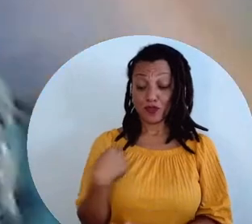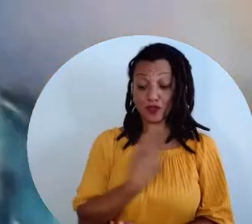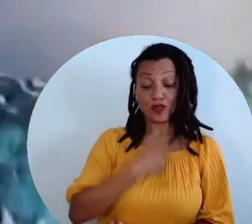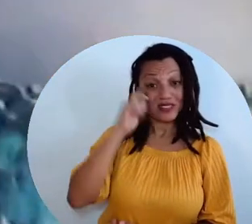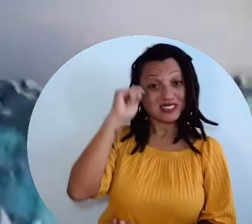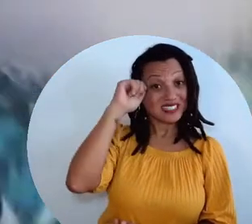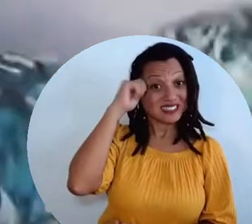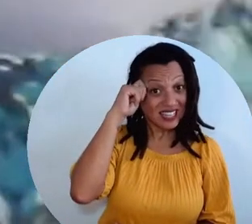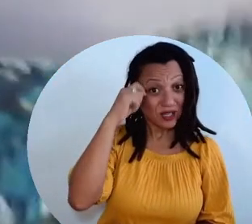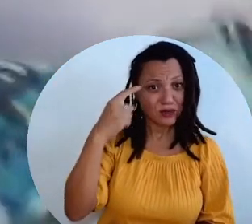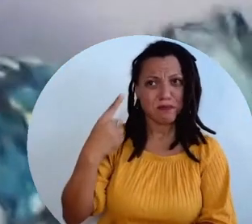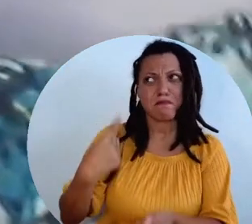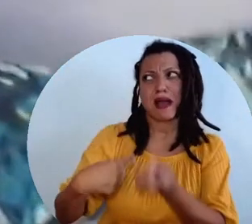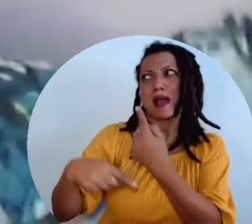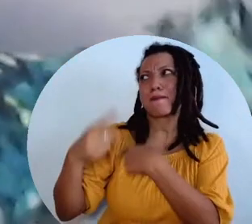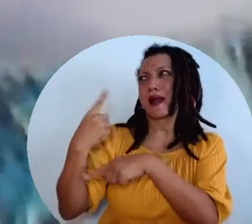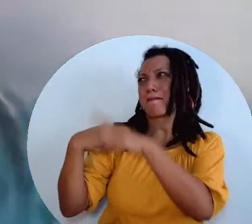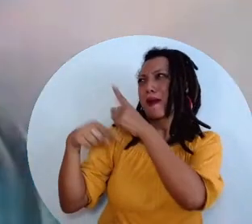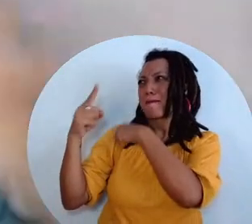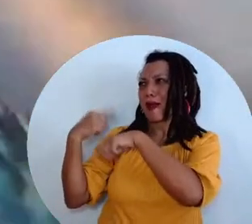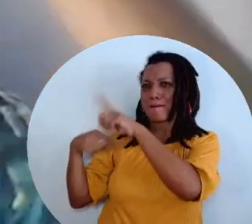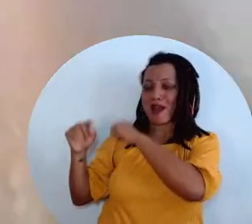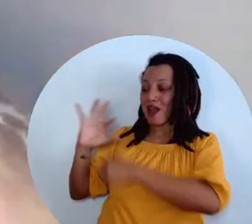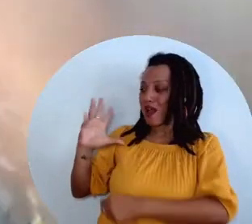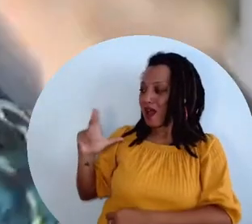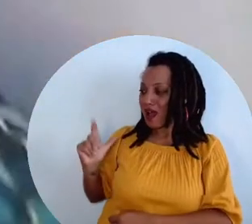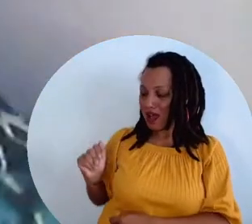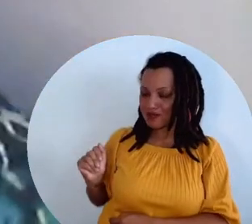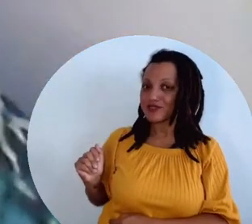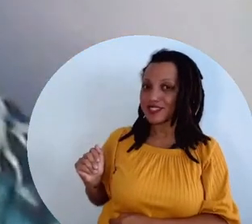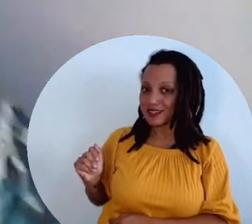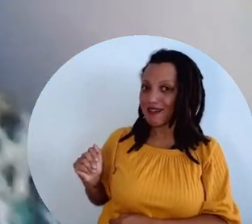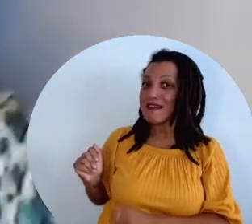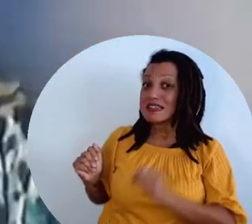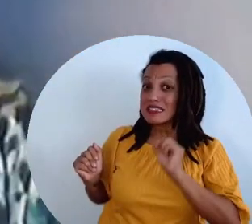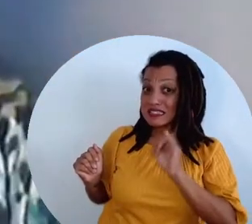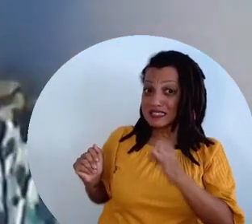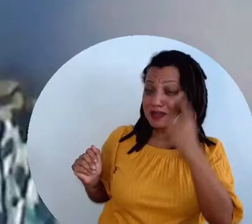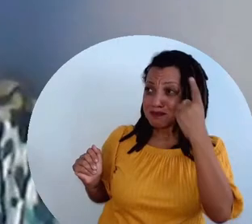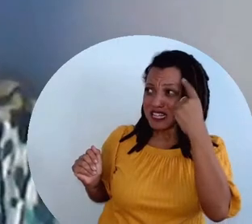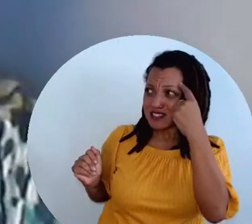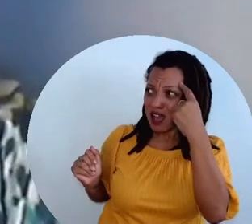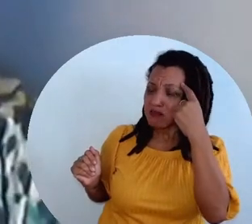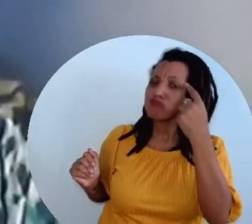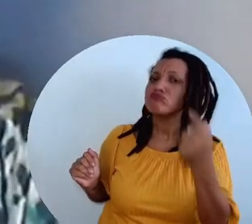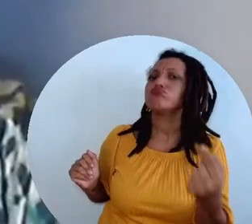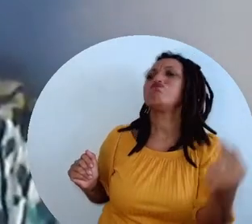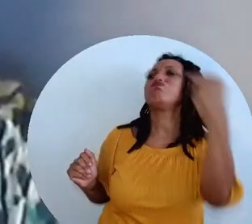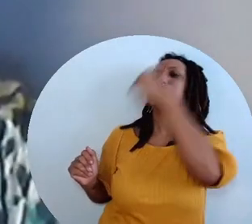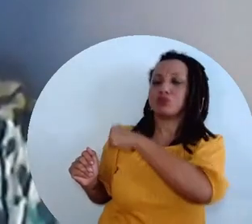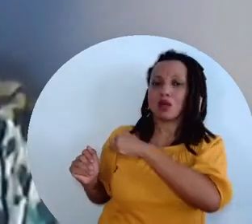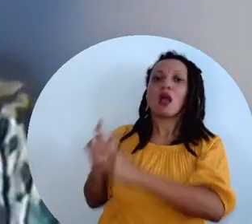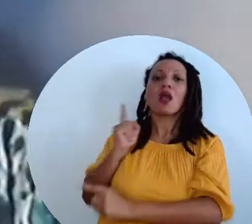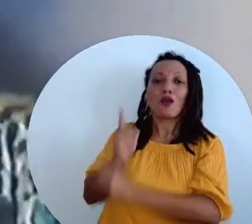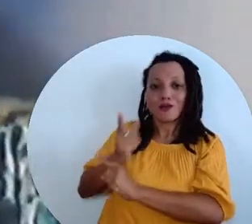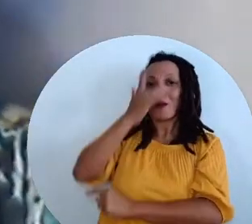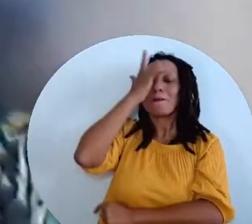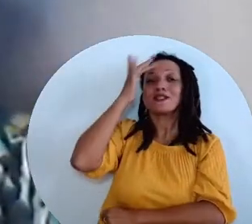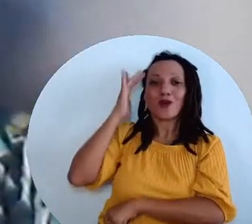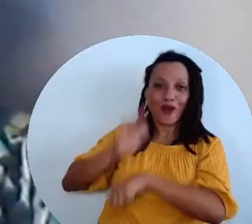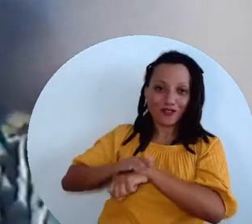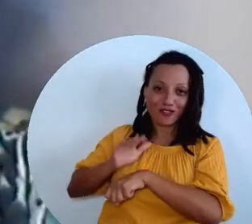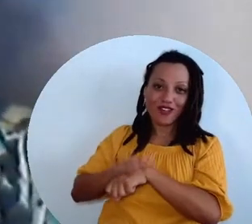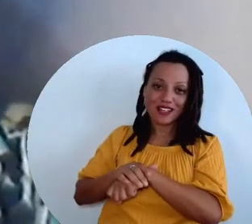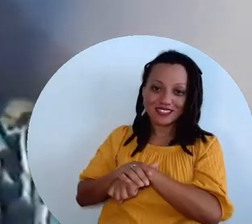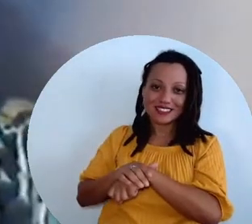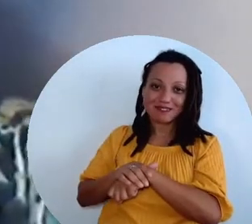temos lá atrás, cavucando, aquela pessoa que fez a travessia e sobreviveu. E quem era